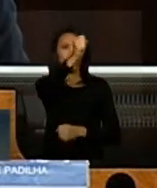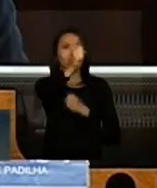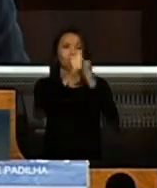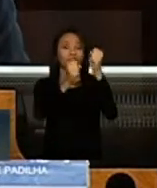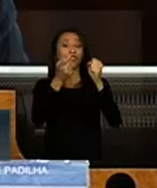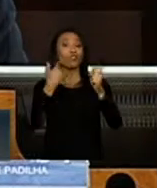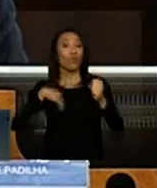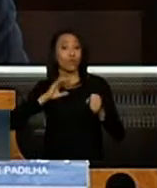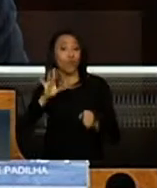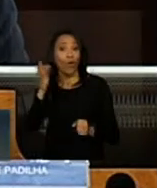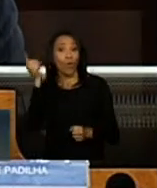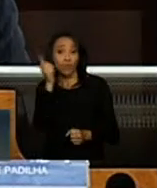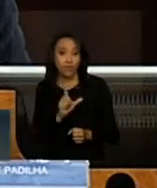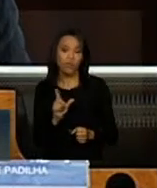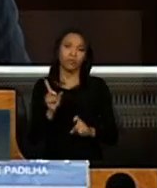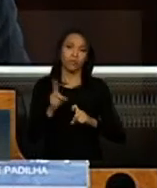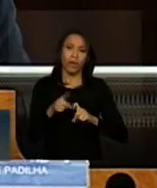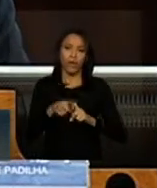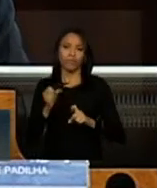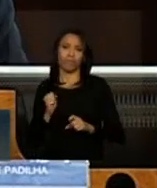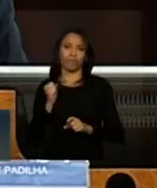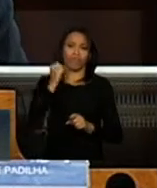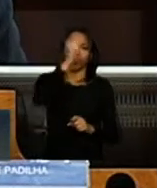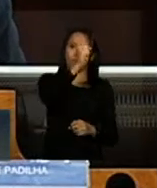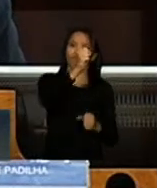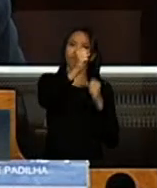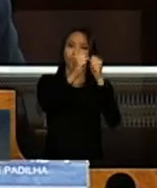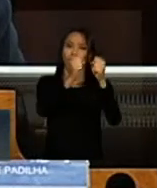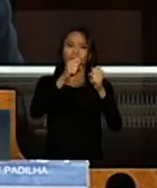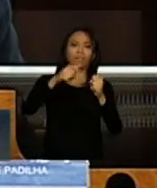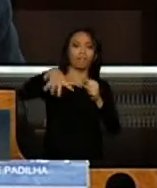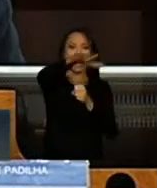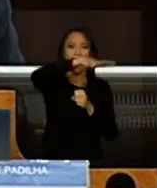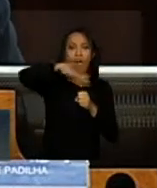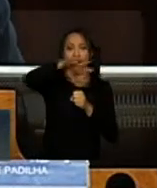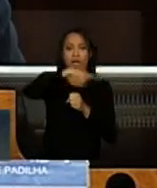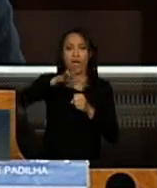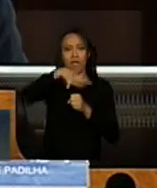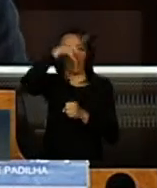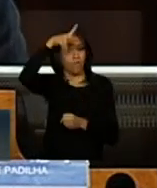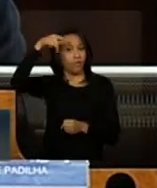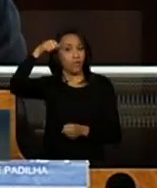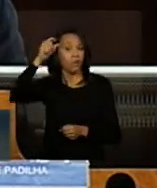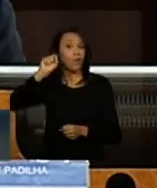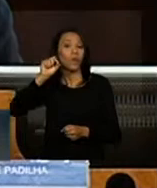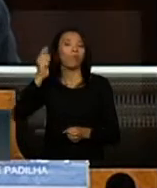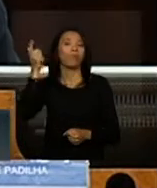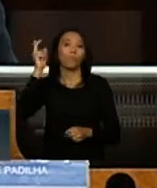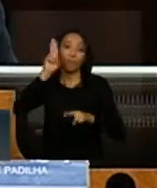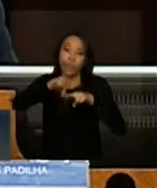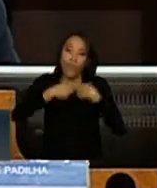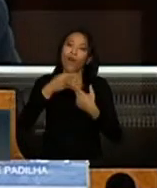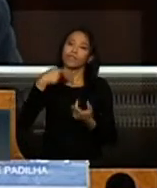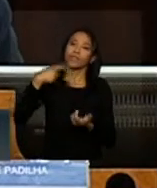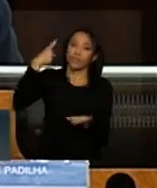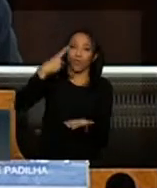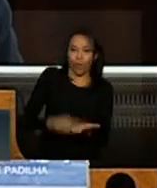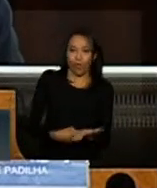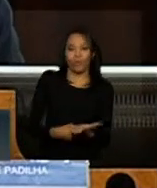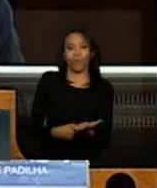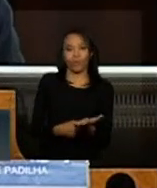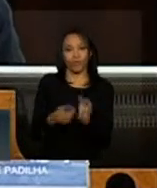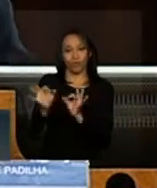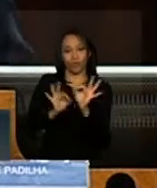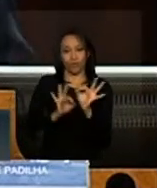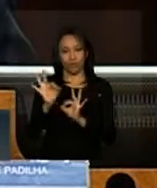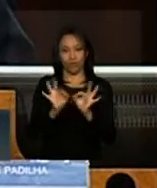conseguimos médicos para as aldeias de saúde indígena, né, da região amazônica brasileira, por conta dessa cooperação com a Organização Pan-Americana